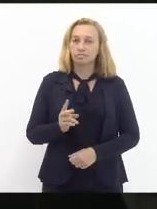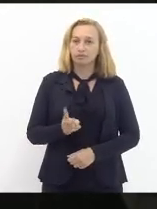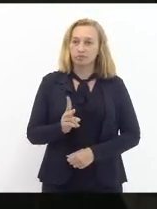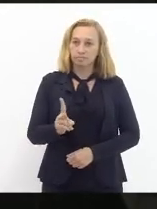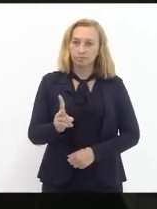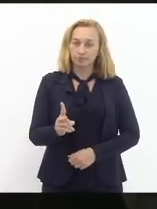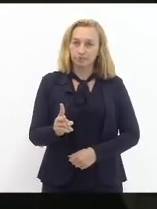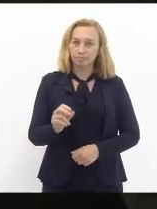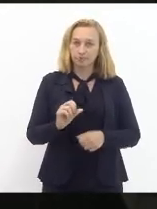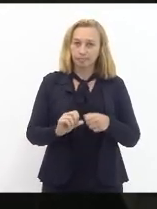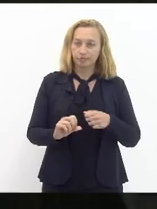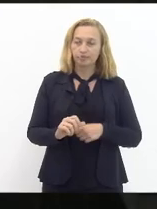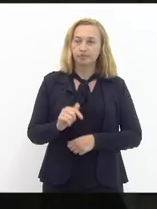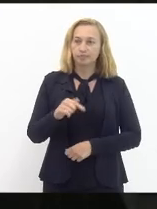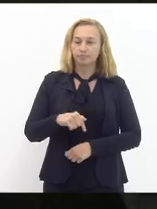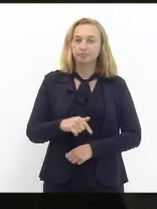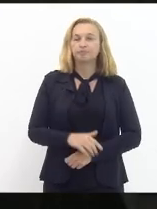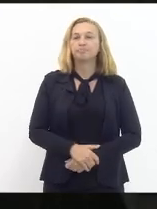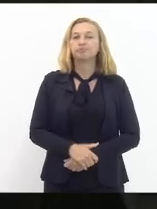desde